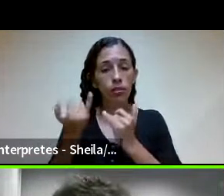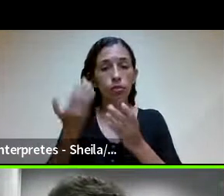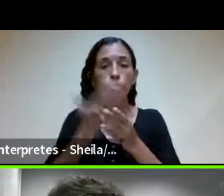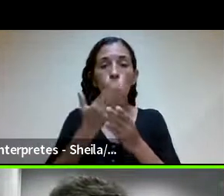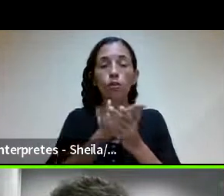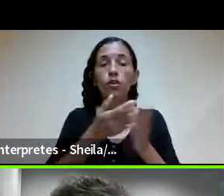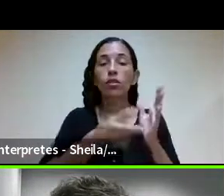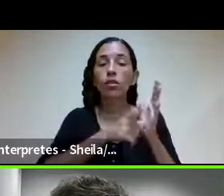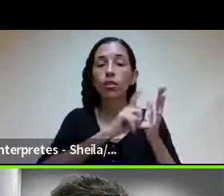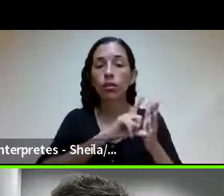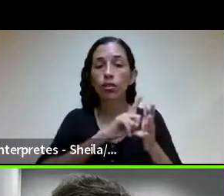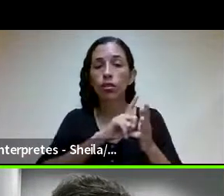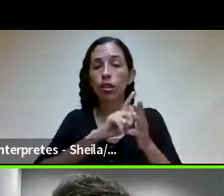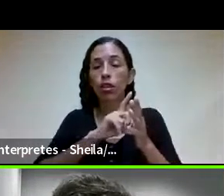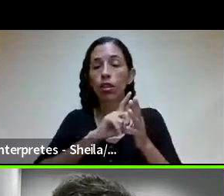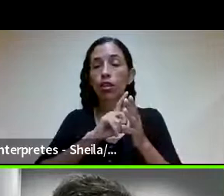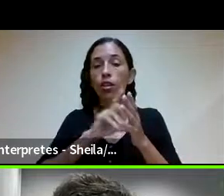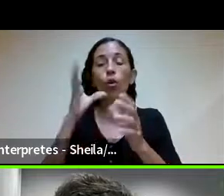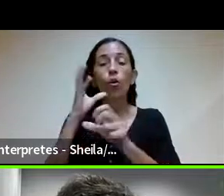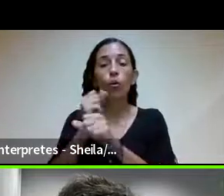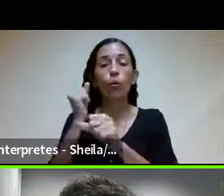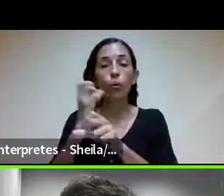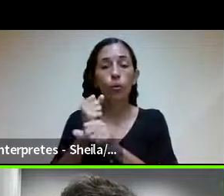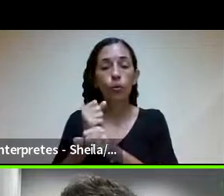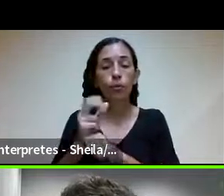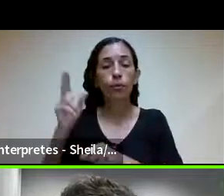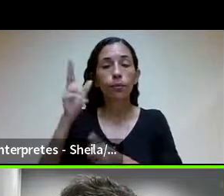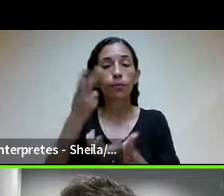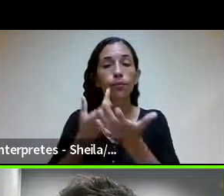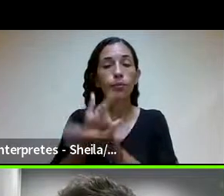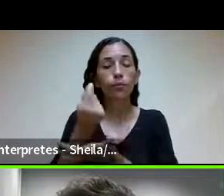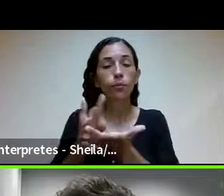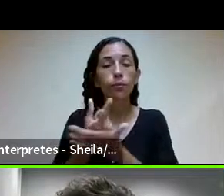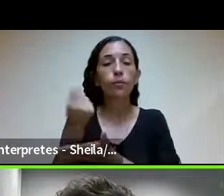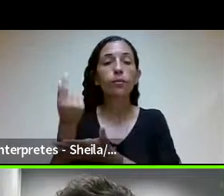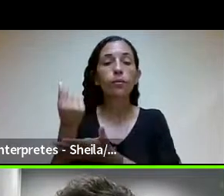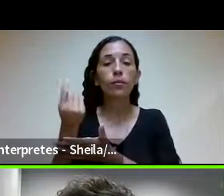o total de gastos da recorrente foi de